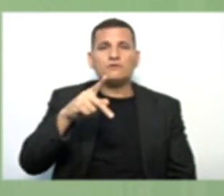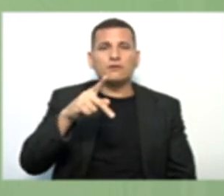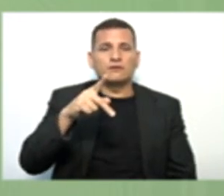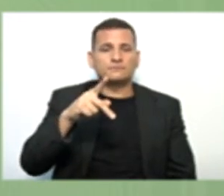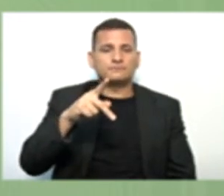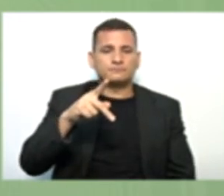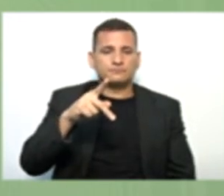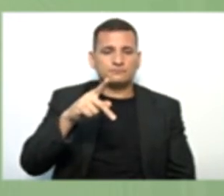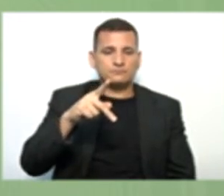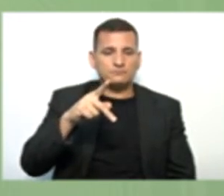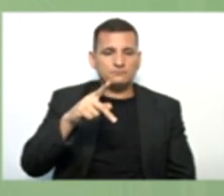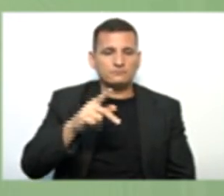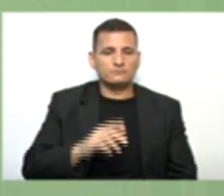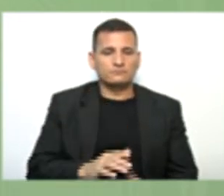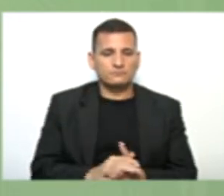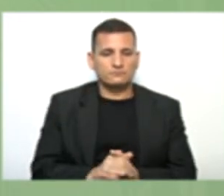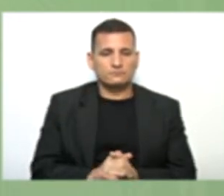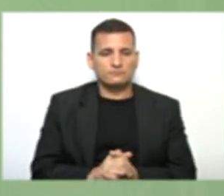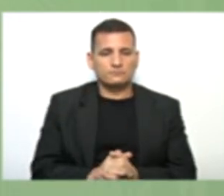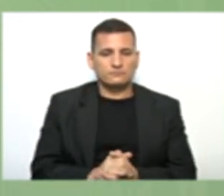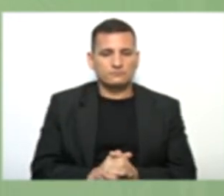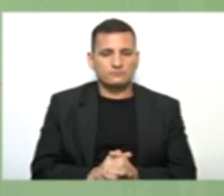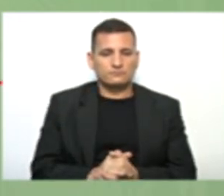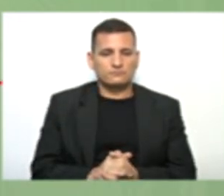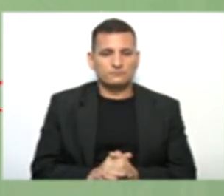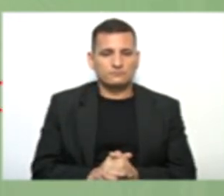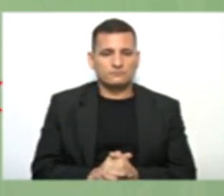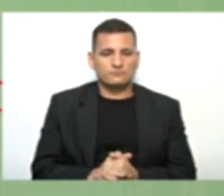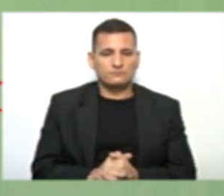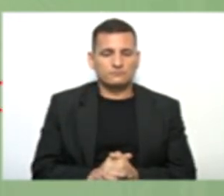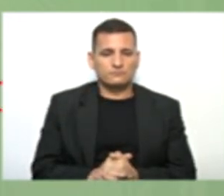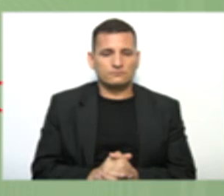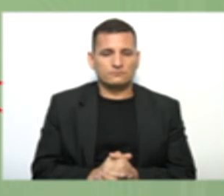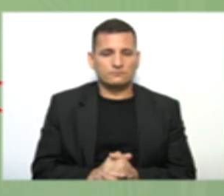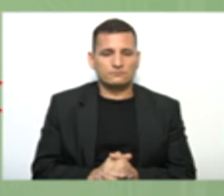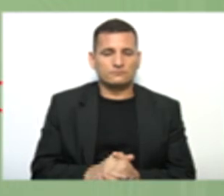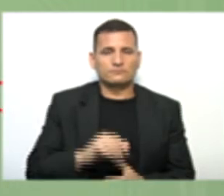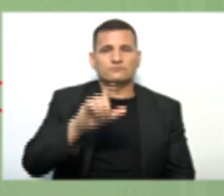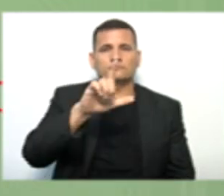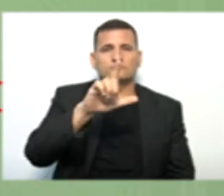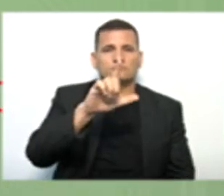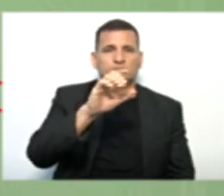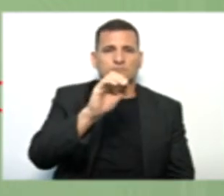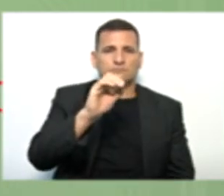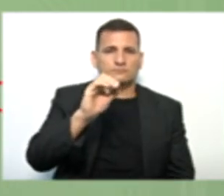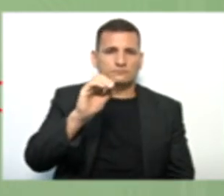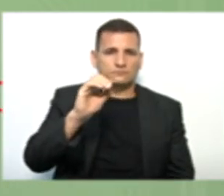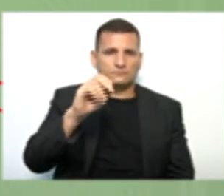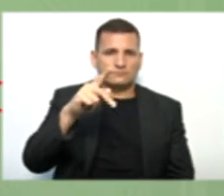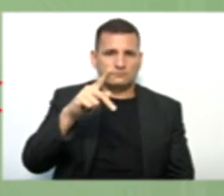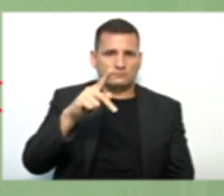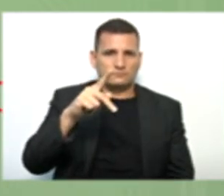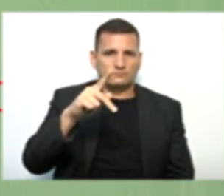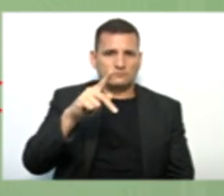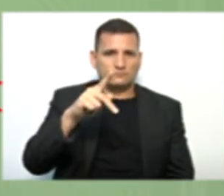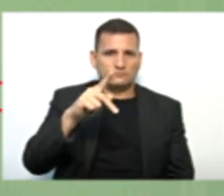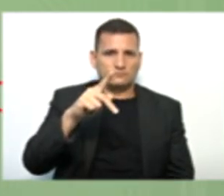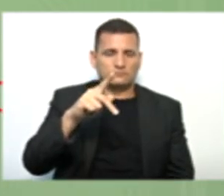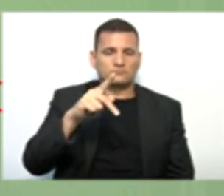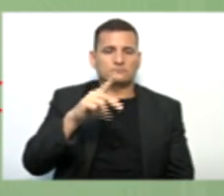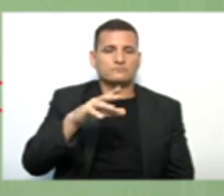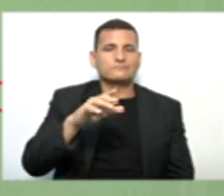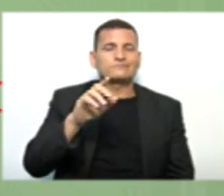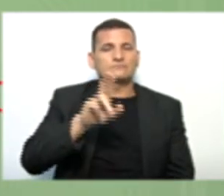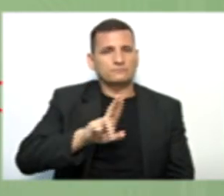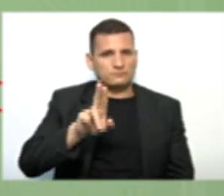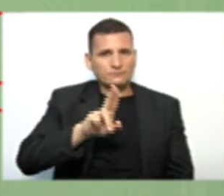daquele símbolozinho aqui, ó, deixa eu ver se eu consigo fazer, que é de infinito, tá, pessoal? Então, a gente está falando de laço infinito, a